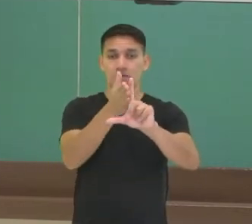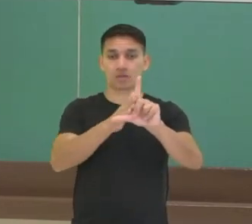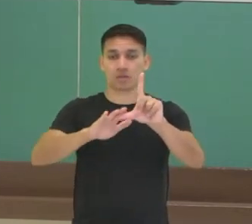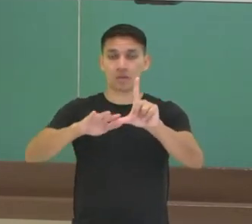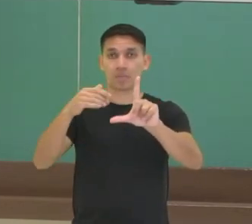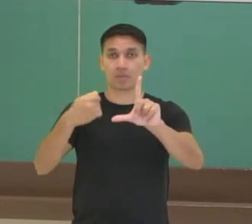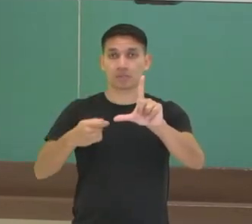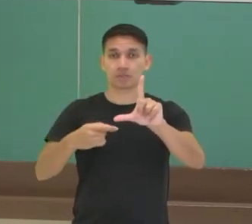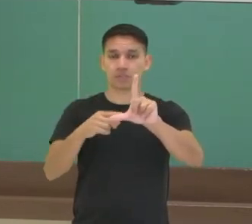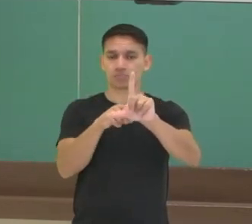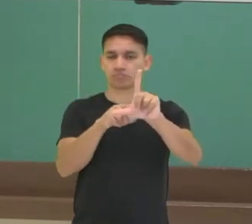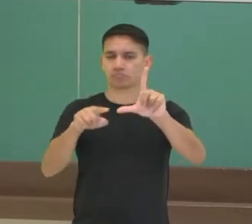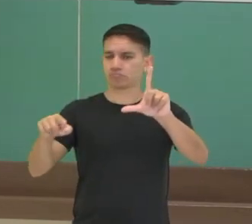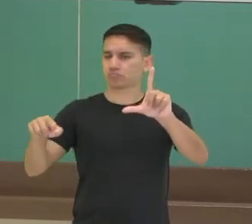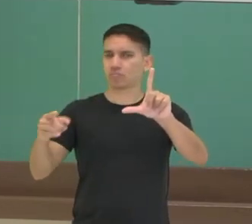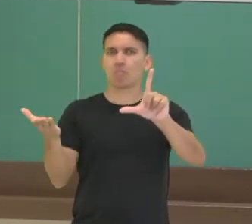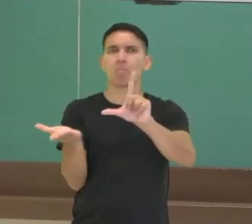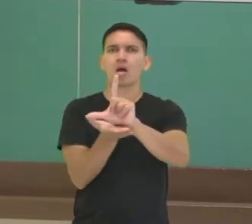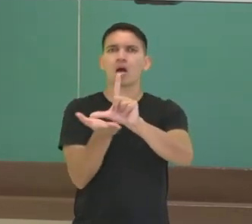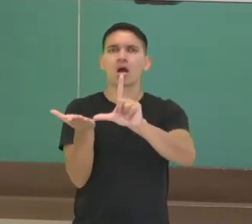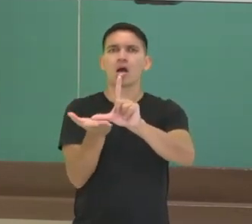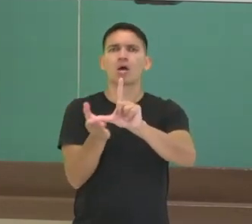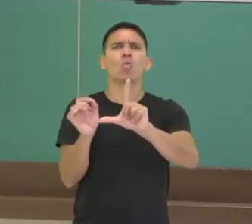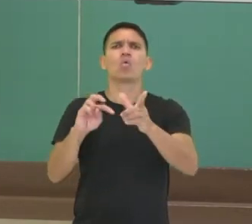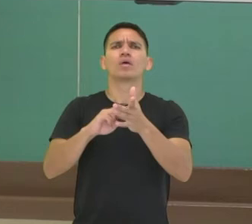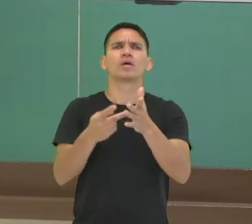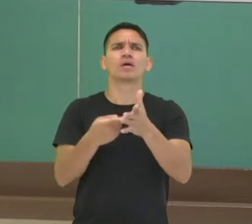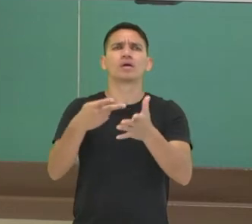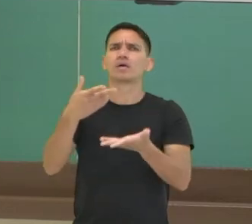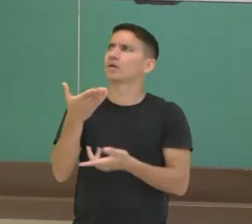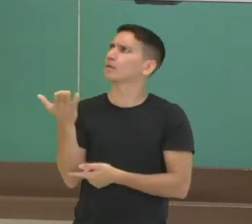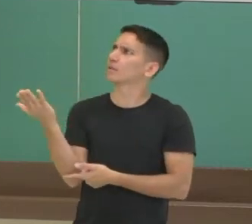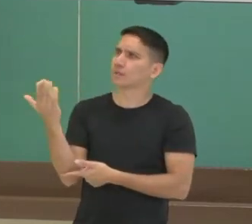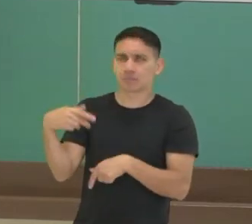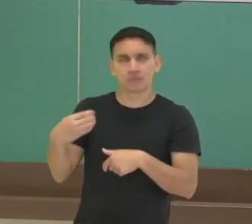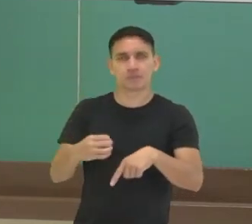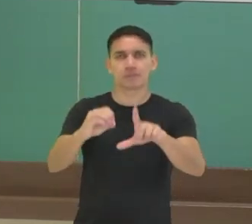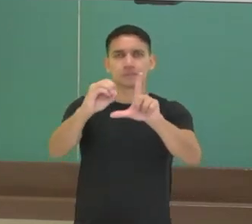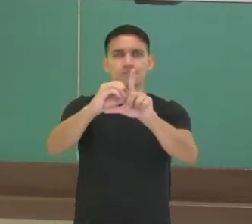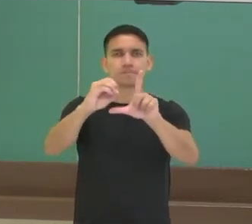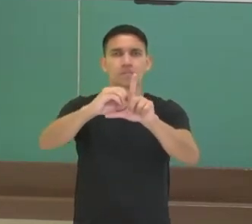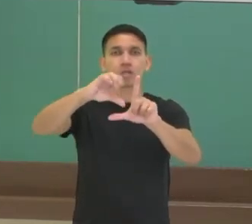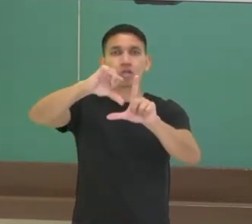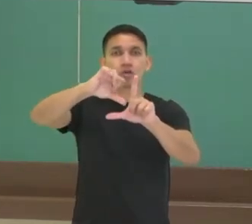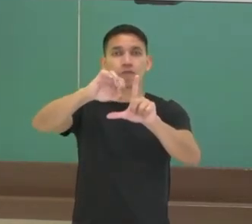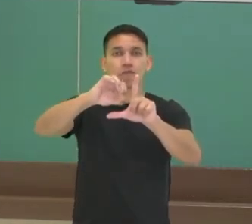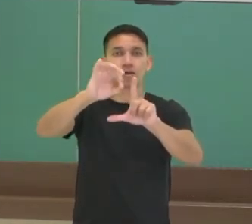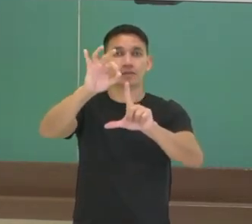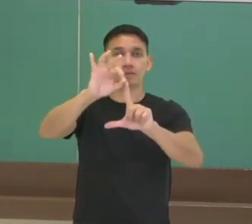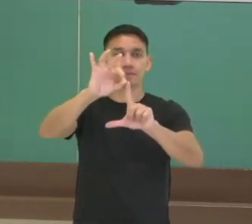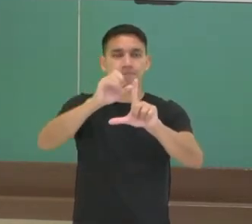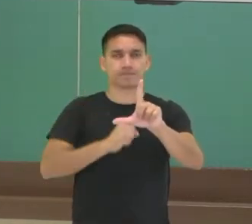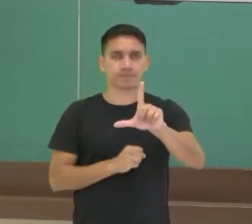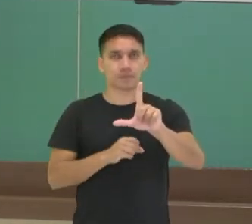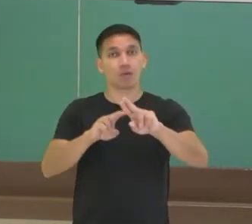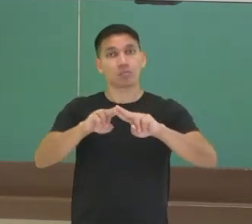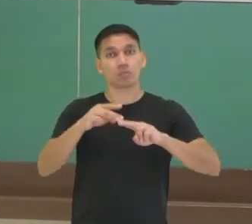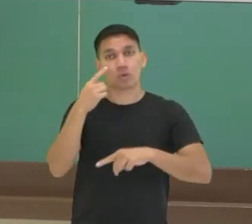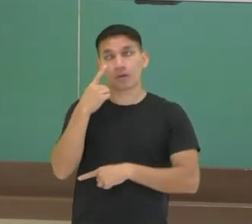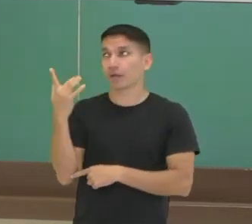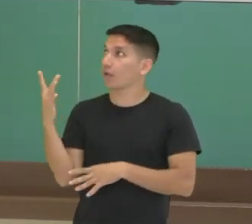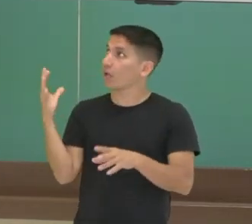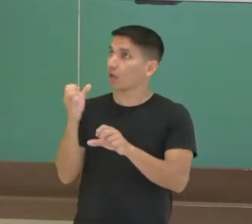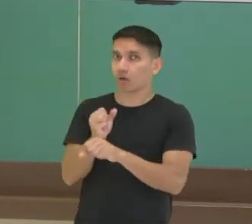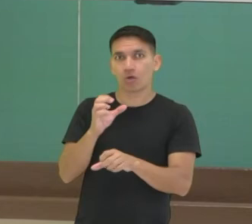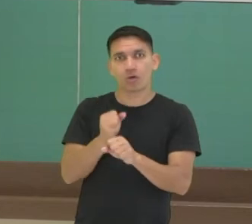bases. O que é perpendicular, professor? Tem que formar ângulo de 90 graus. Tá? Então, um trapézio retângulo,